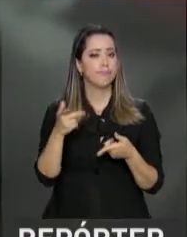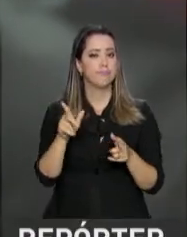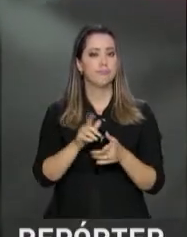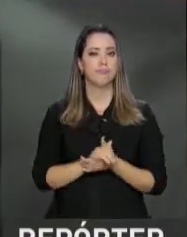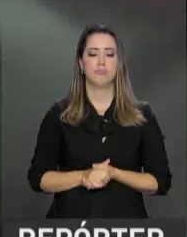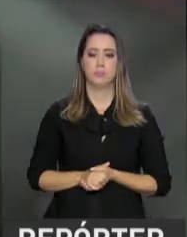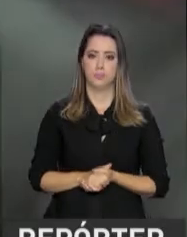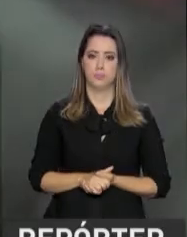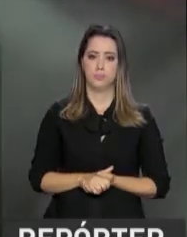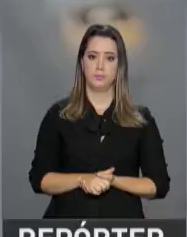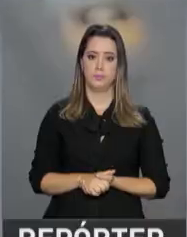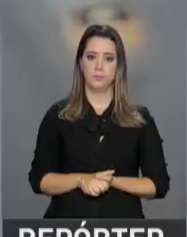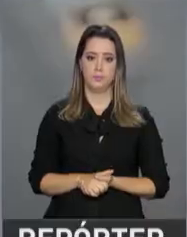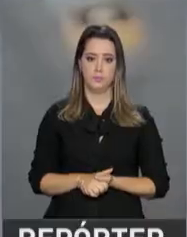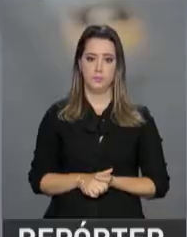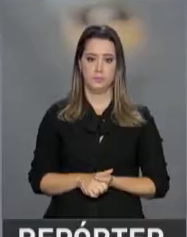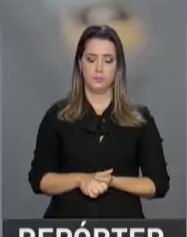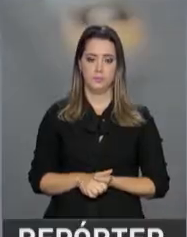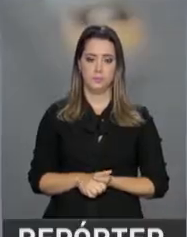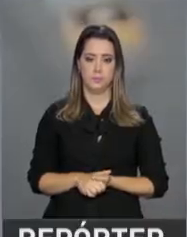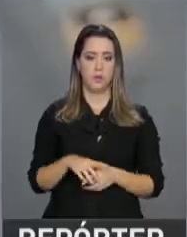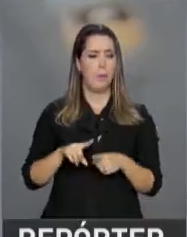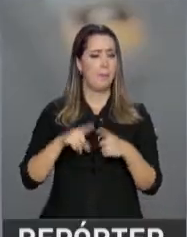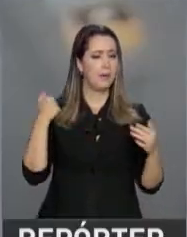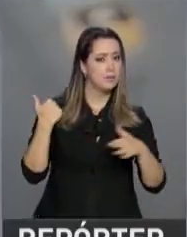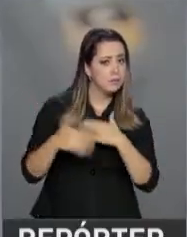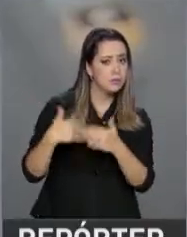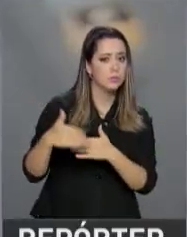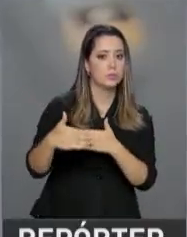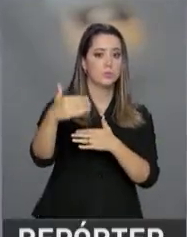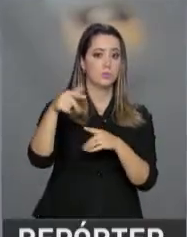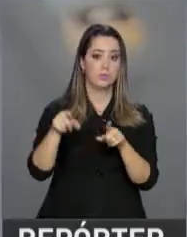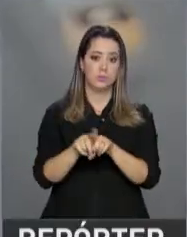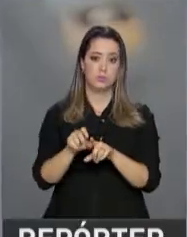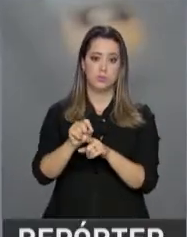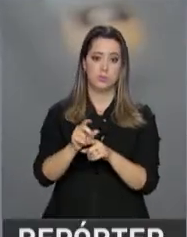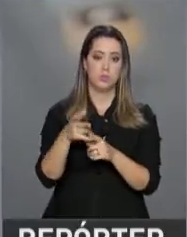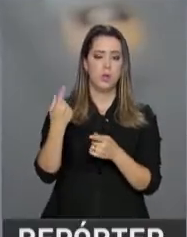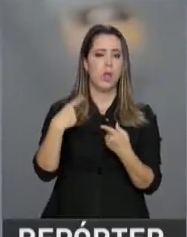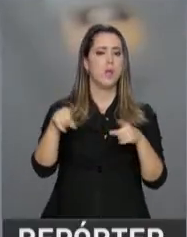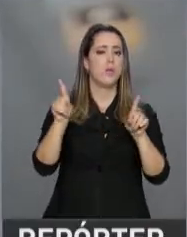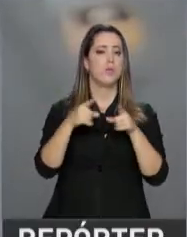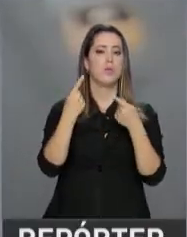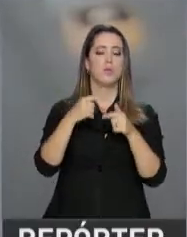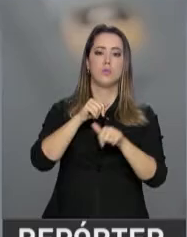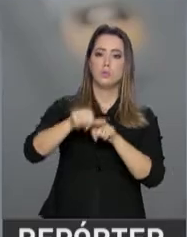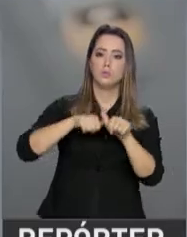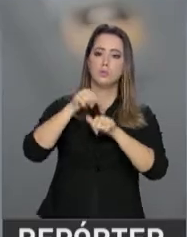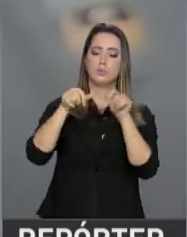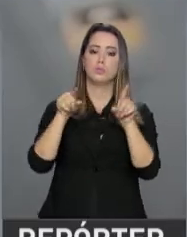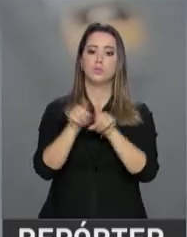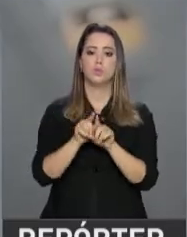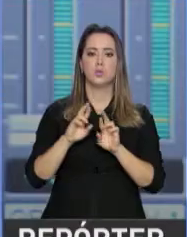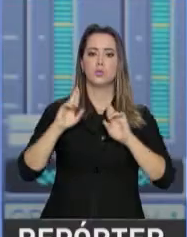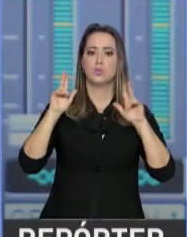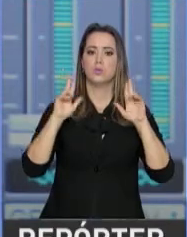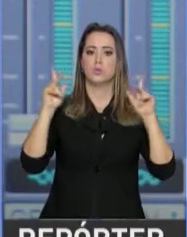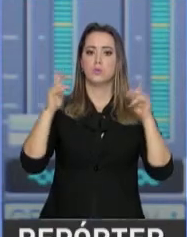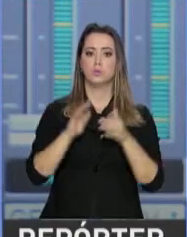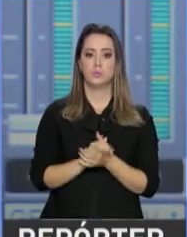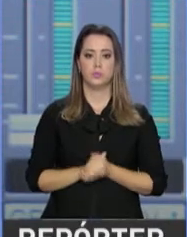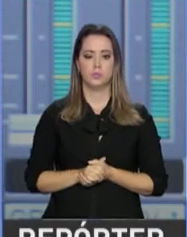o mas ao longo dos anos a obra de carlos gomes passou por diferentes estilos